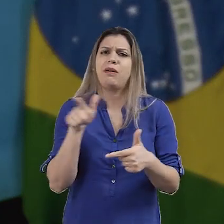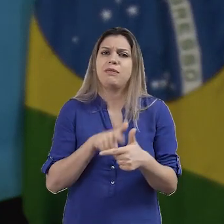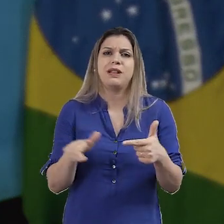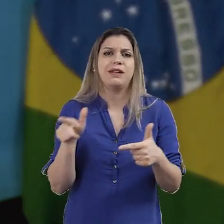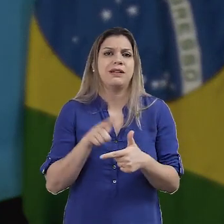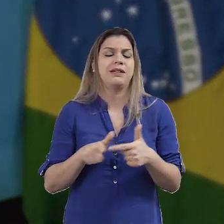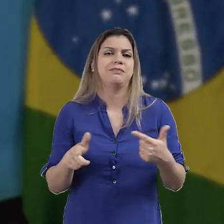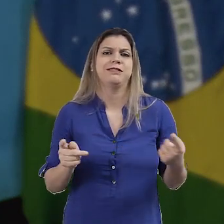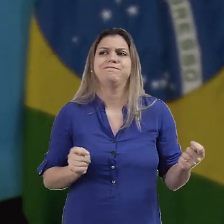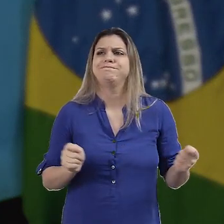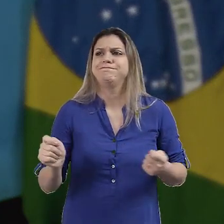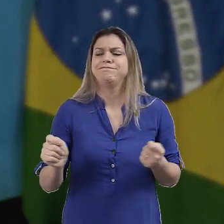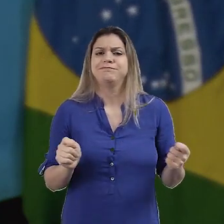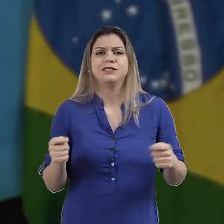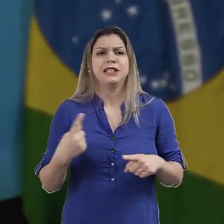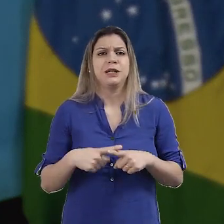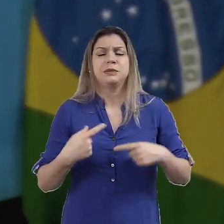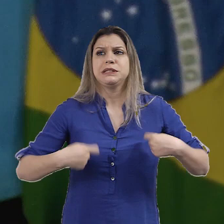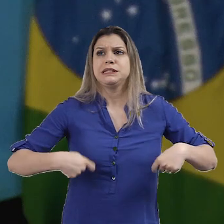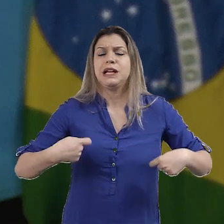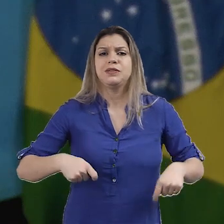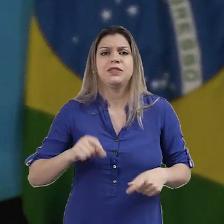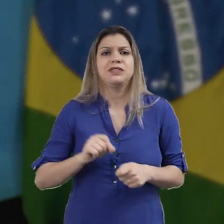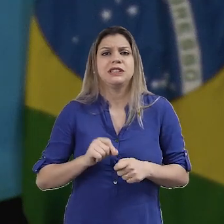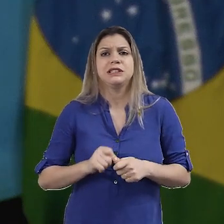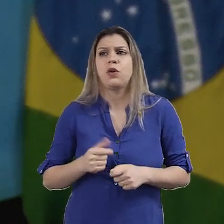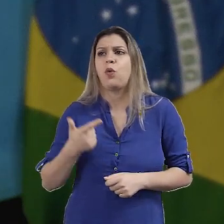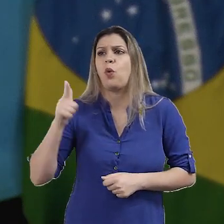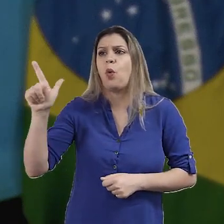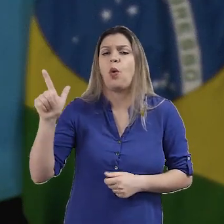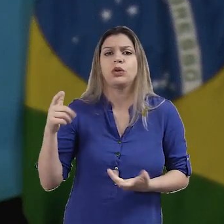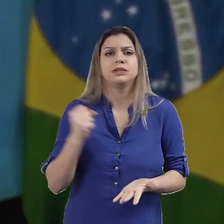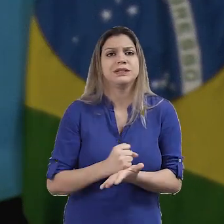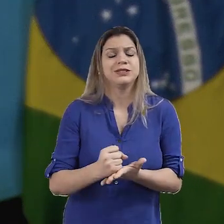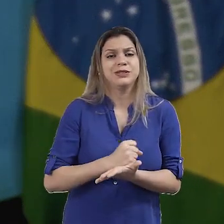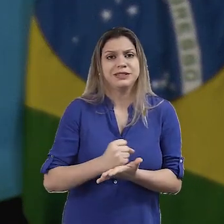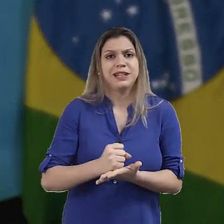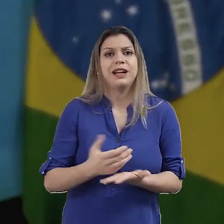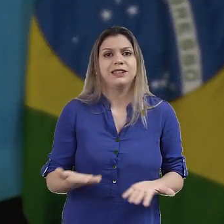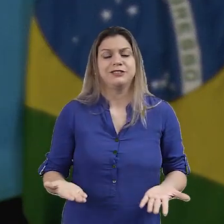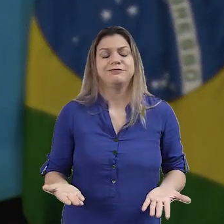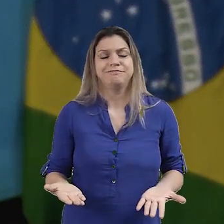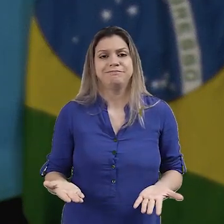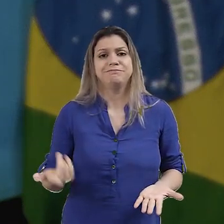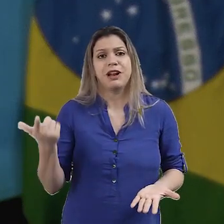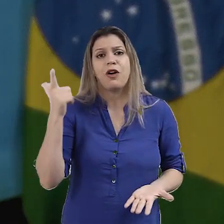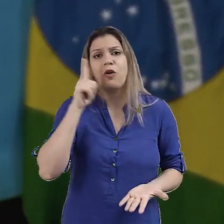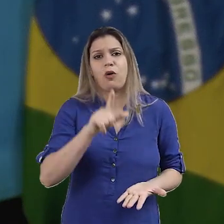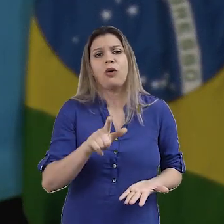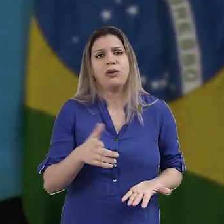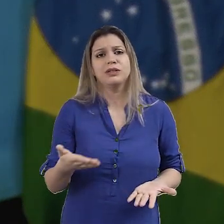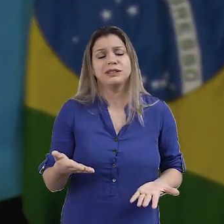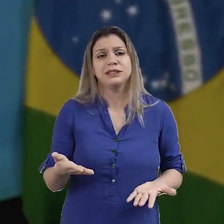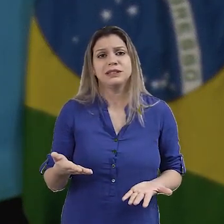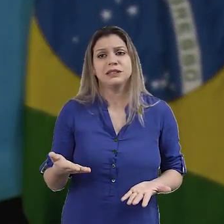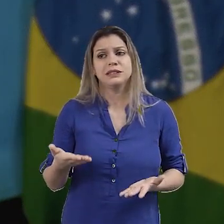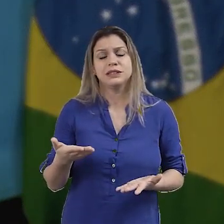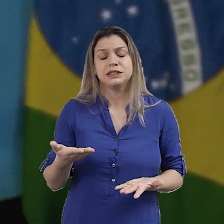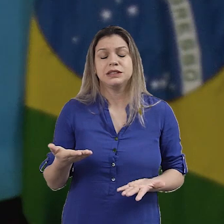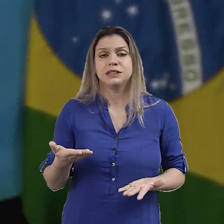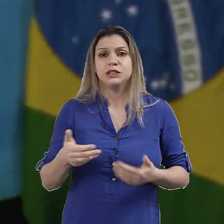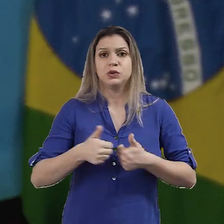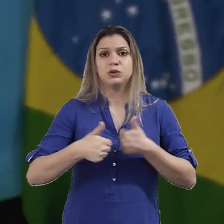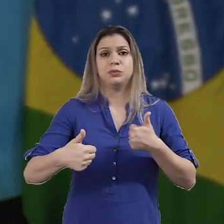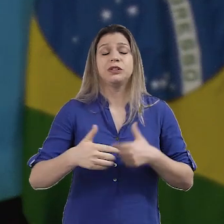e gastos também, porque teria que ser feita outro tipo de contratação para atender essa necessidade do